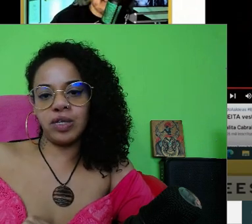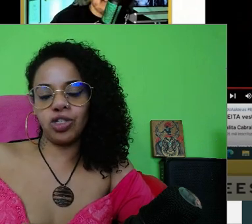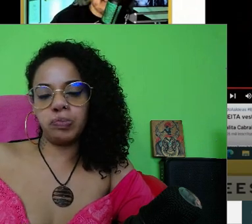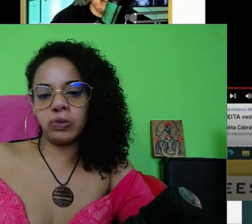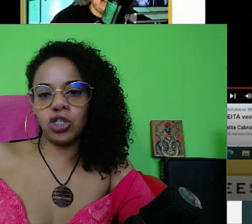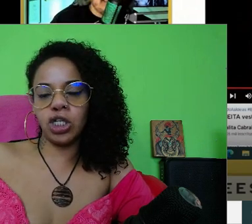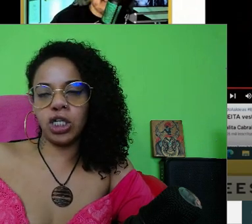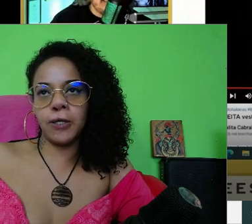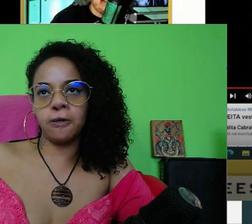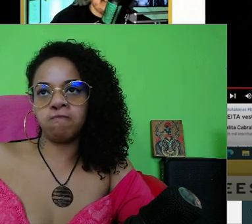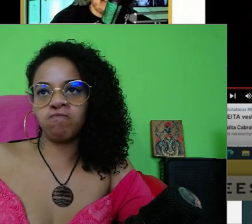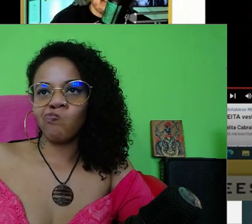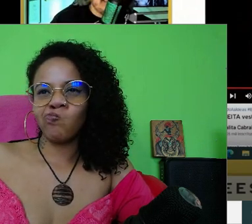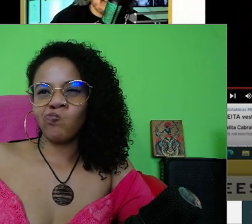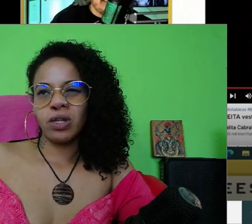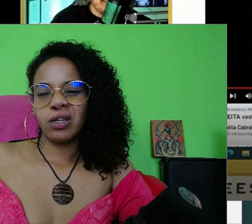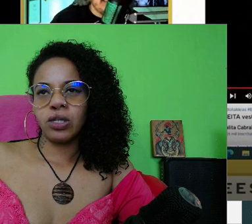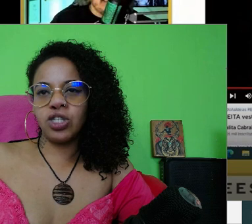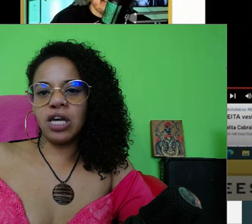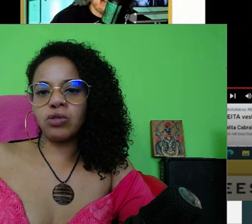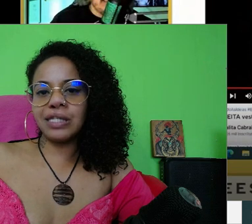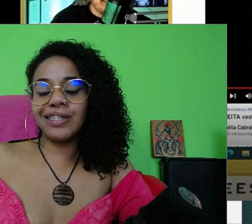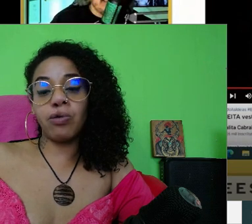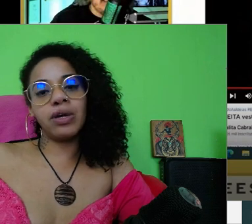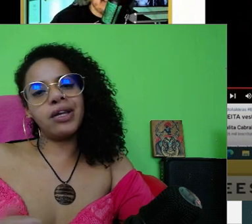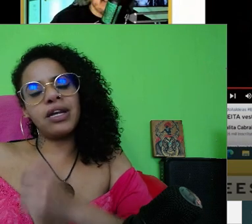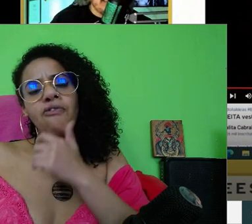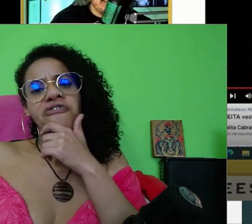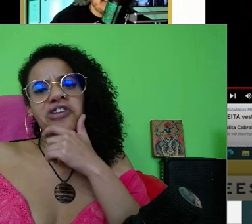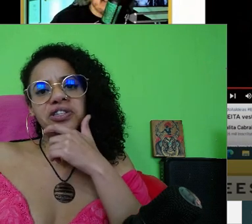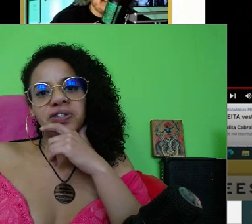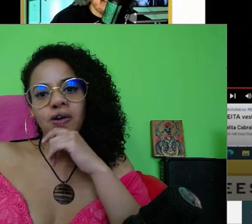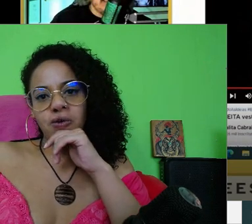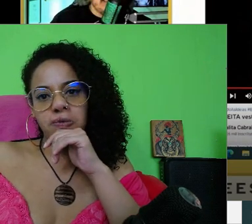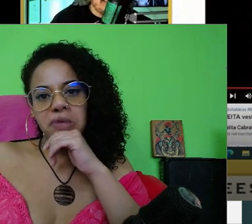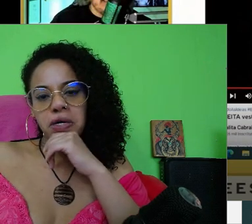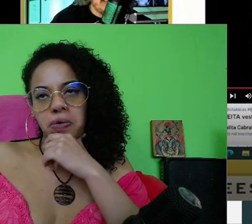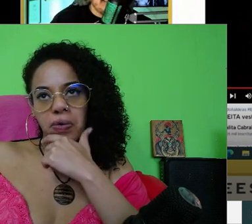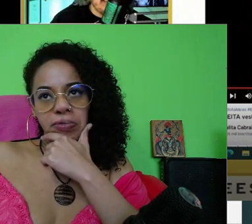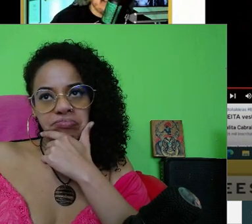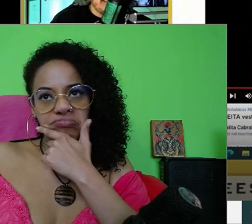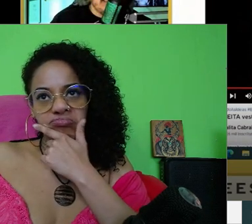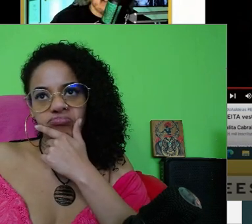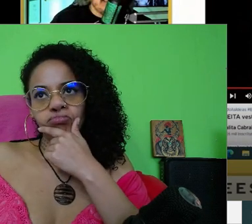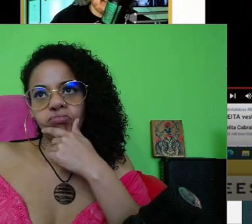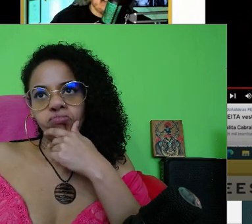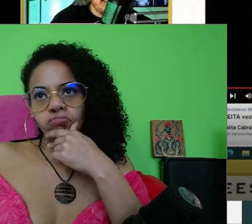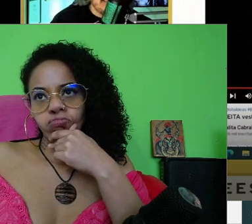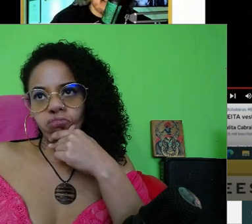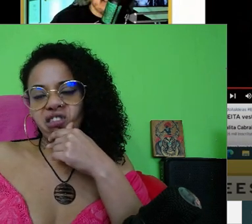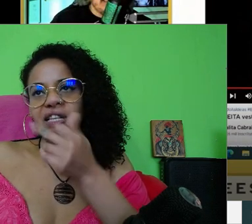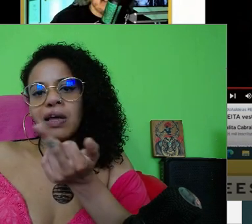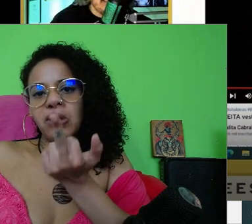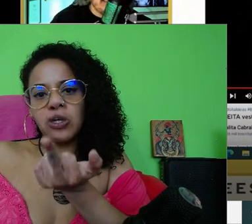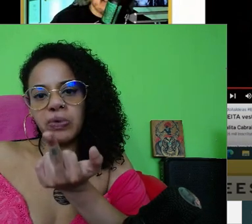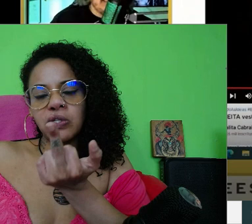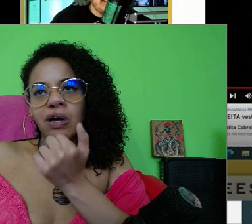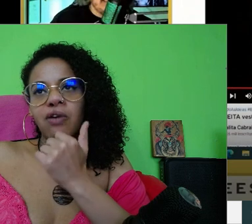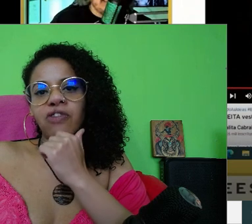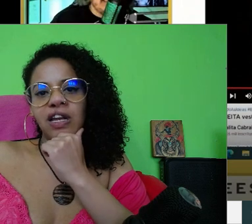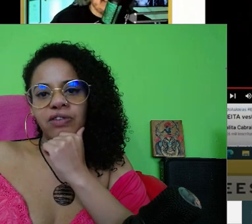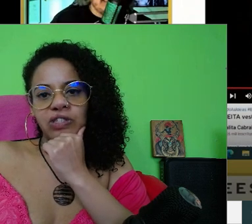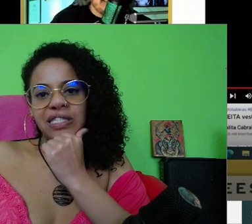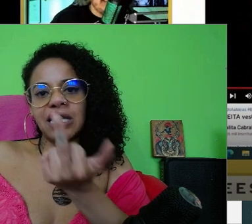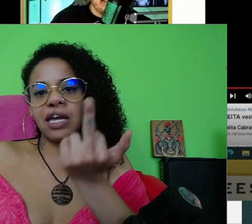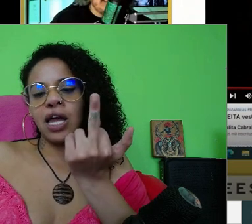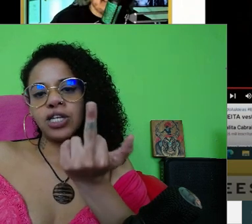questionável esse tipo de de atuação e não foi só comigo exatamente a